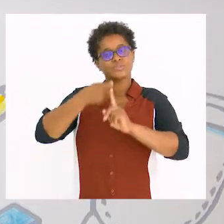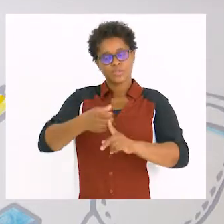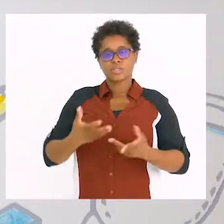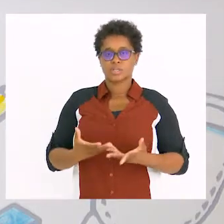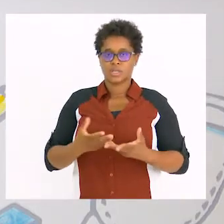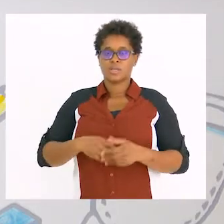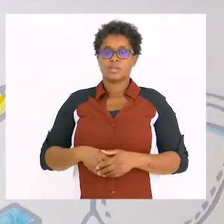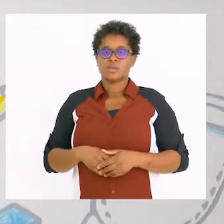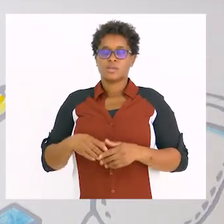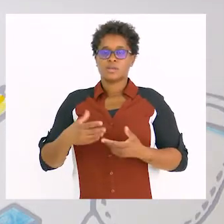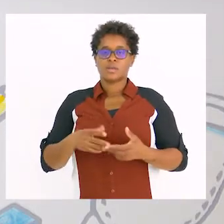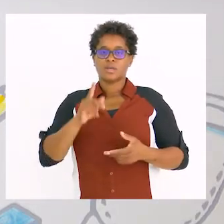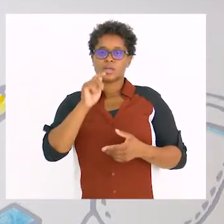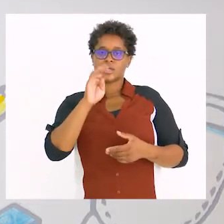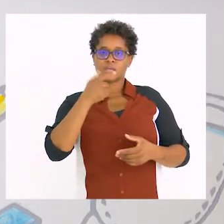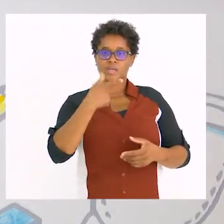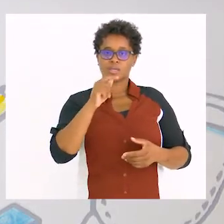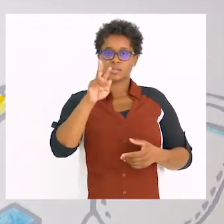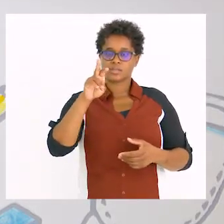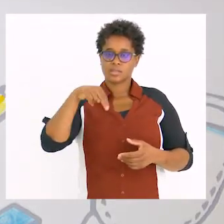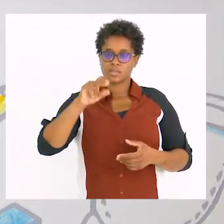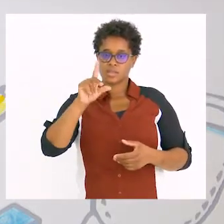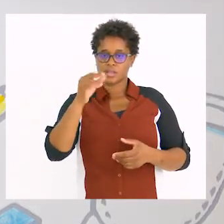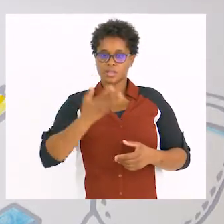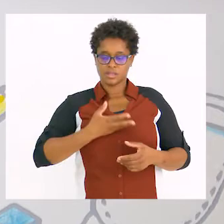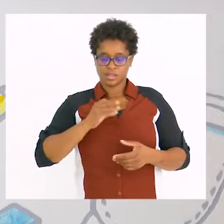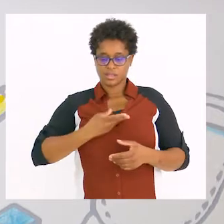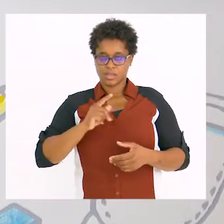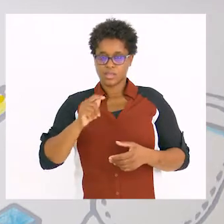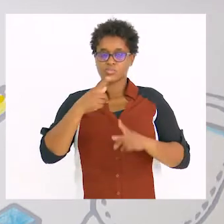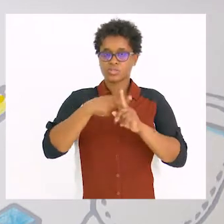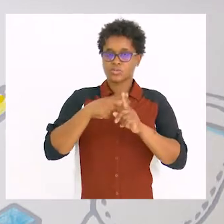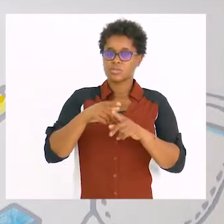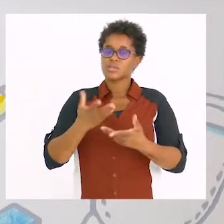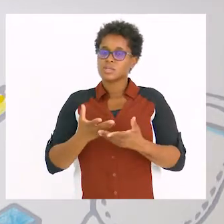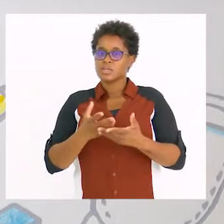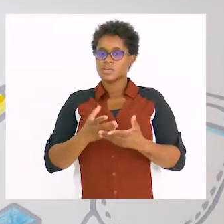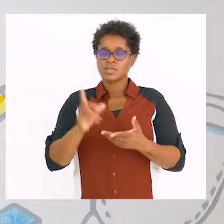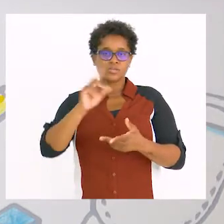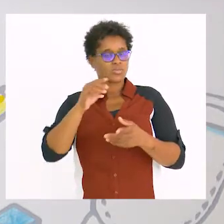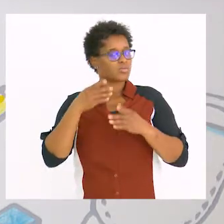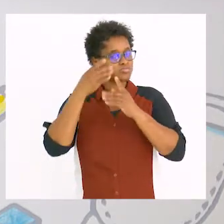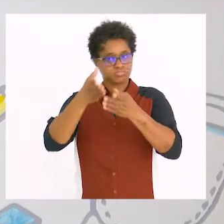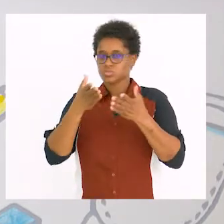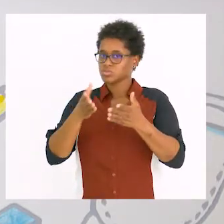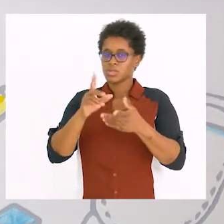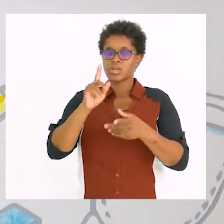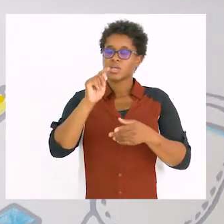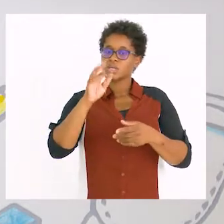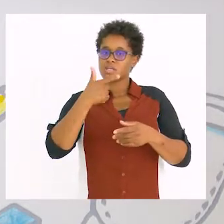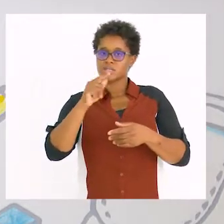incentivar as externalidades positivas e desincentivar as